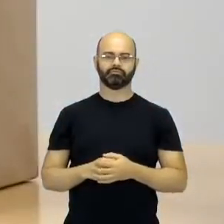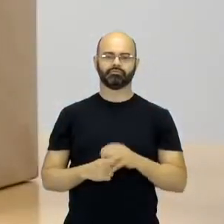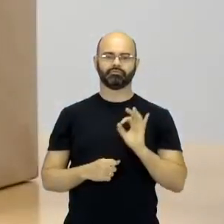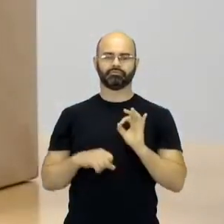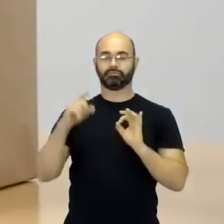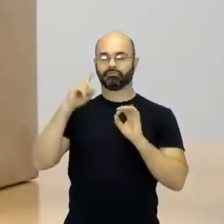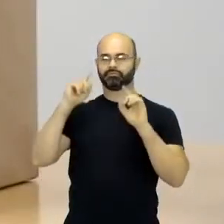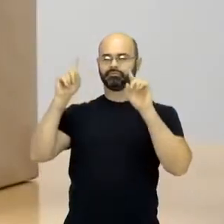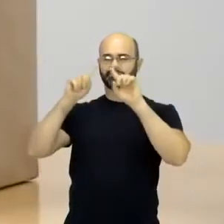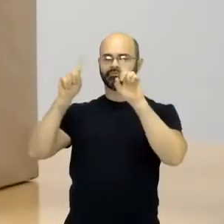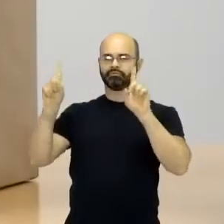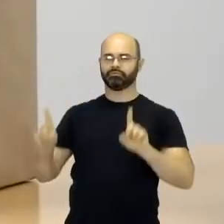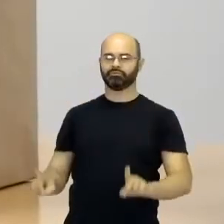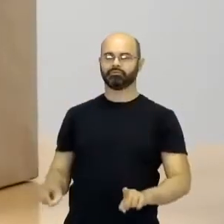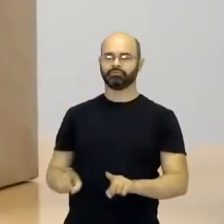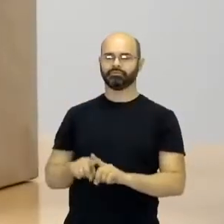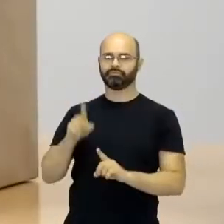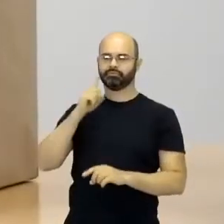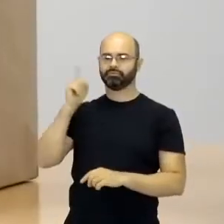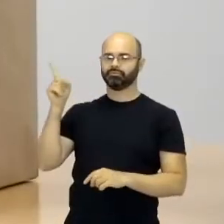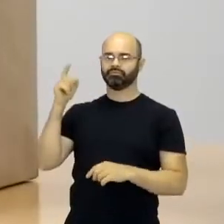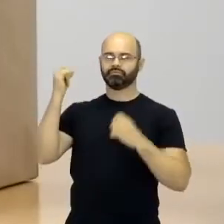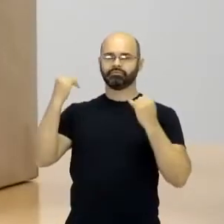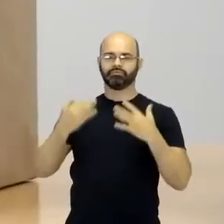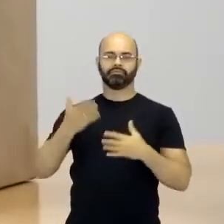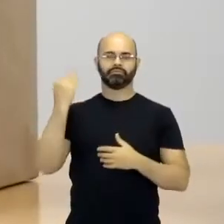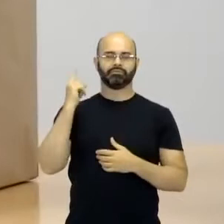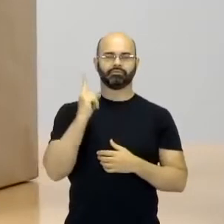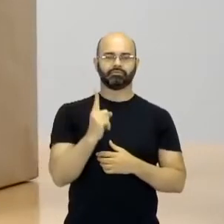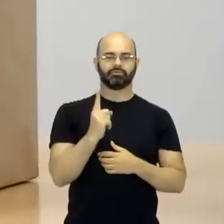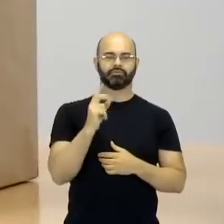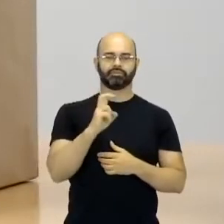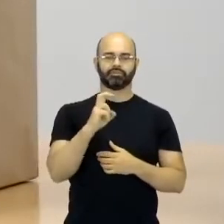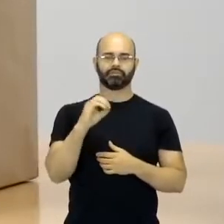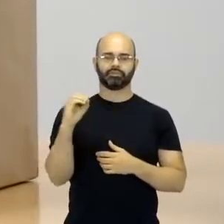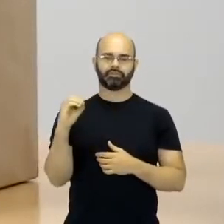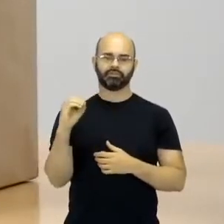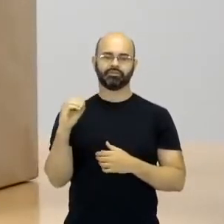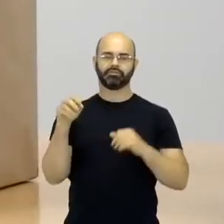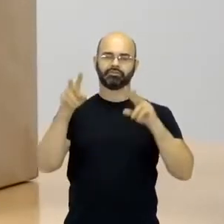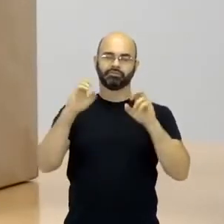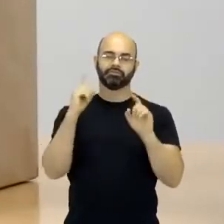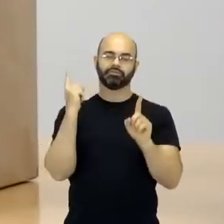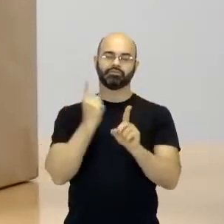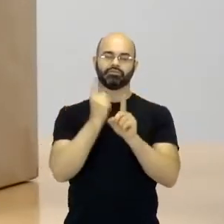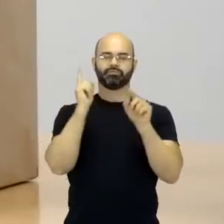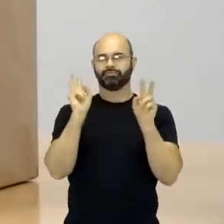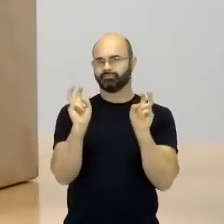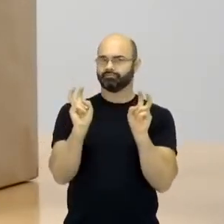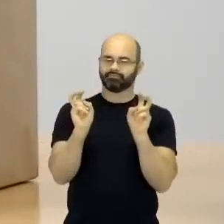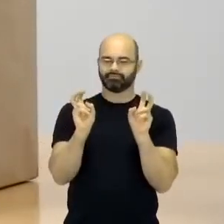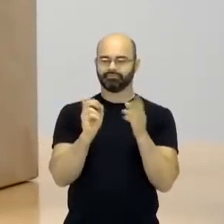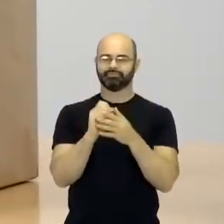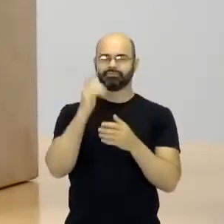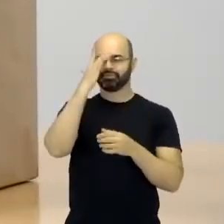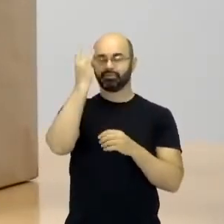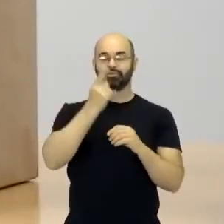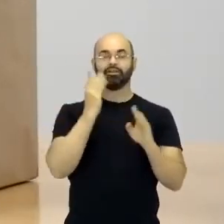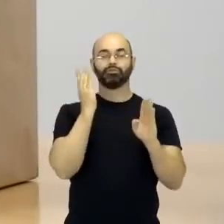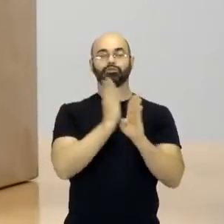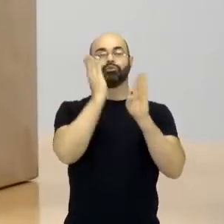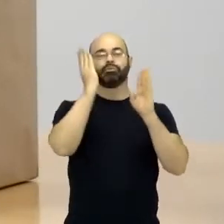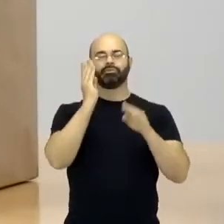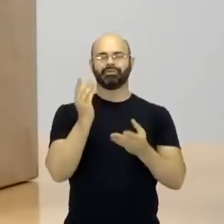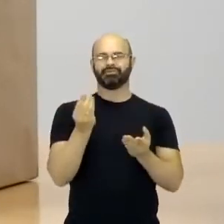Isso. Então, a gente conversou assim na última aula, que de 1500, entre aspas, descobrimento, a gente tem uma série de questões para falar